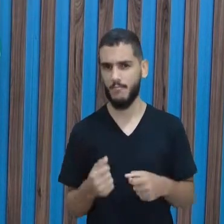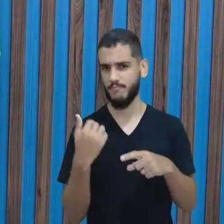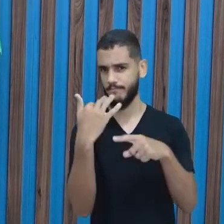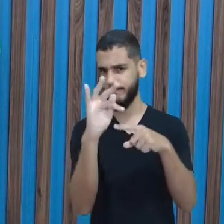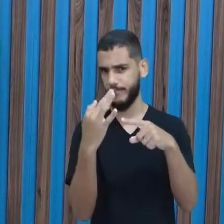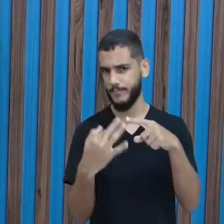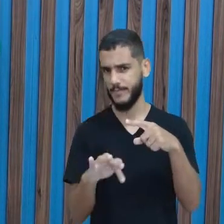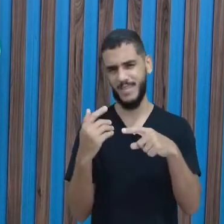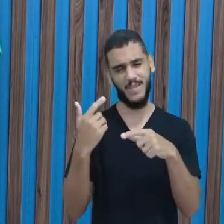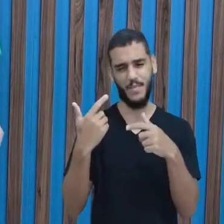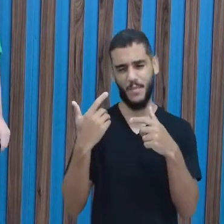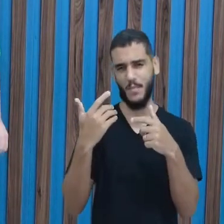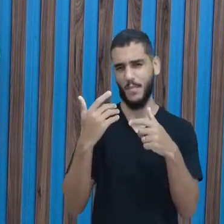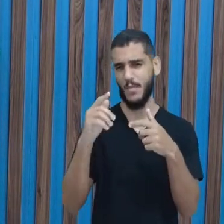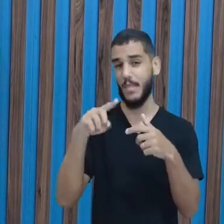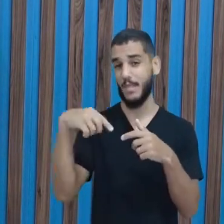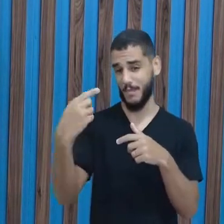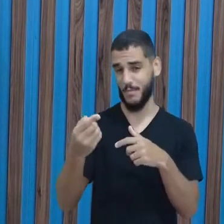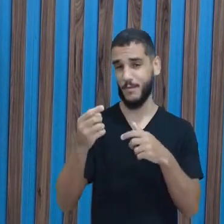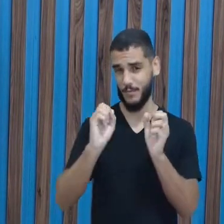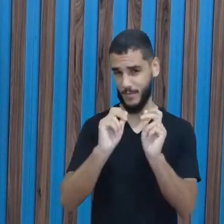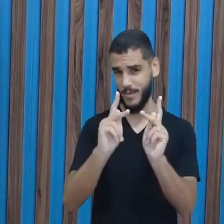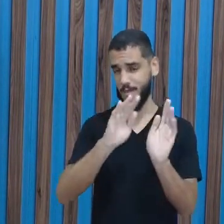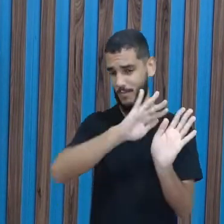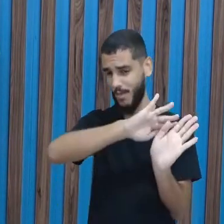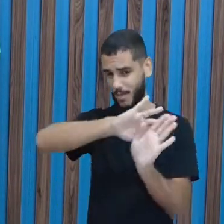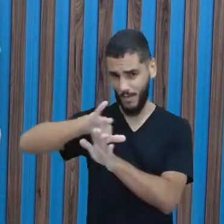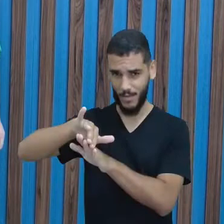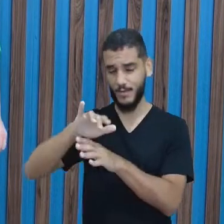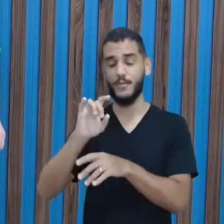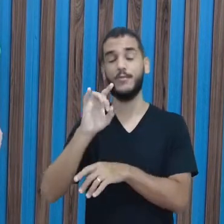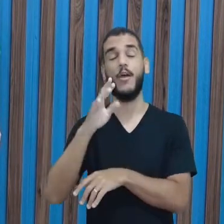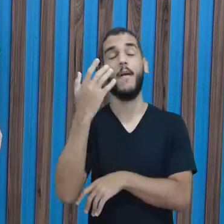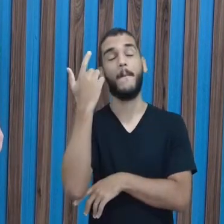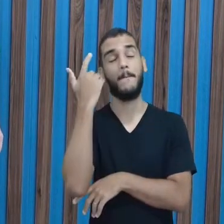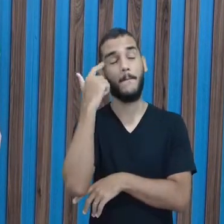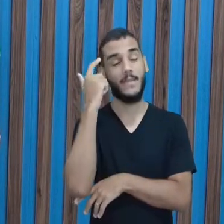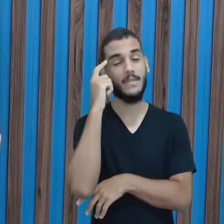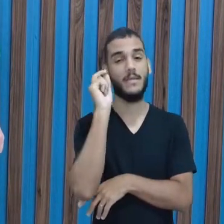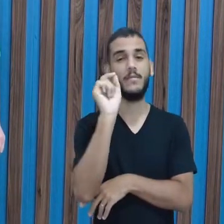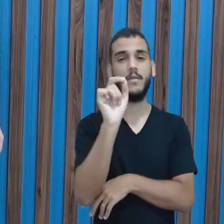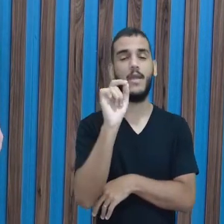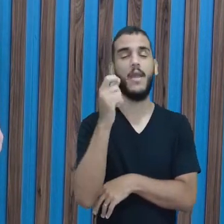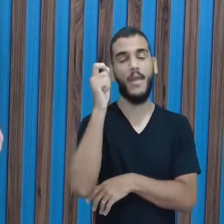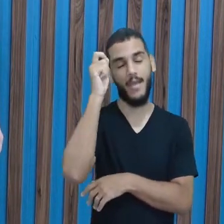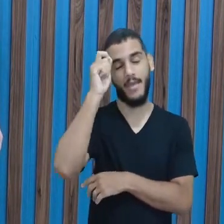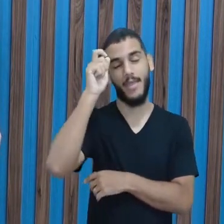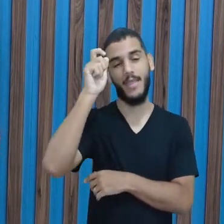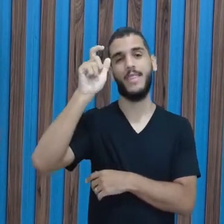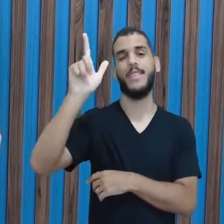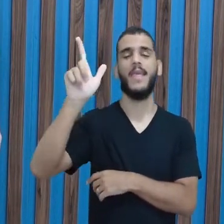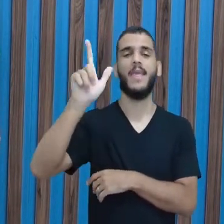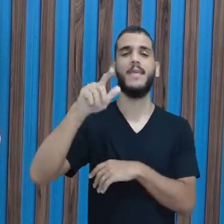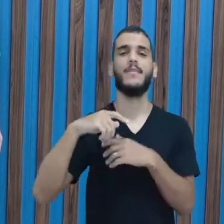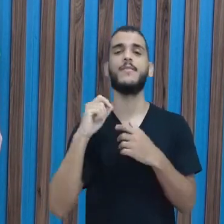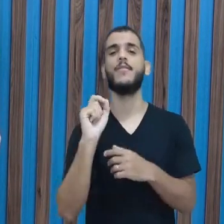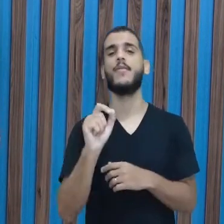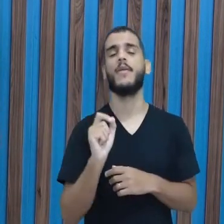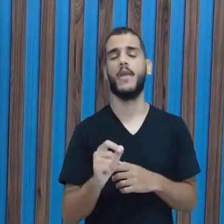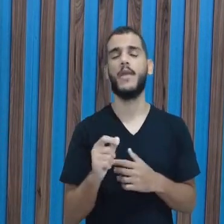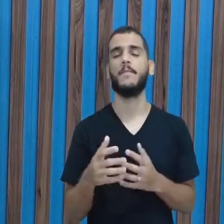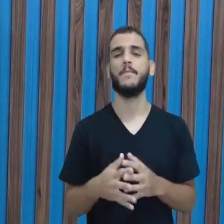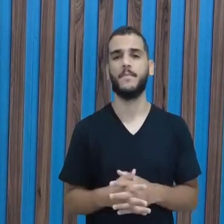fração para mais na frente e vamos pensar na idade, na ideia de